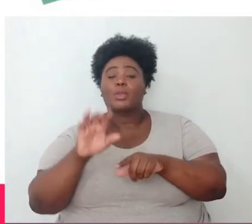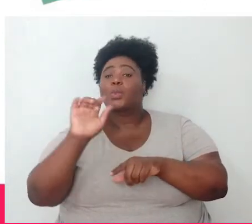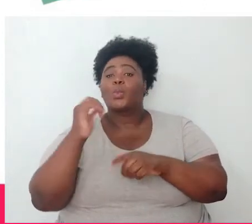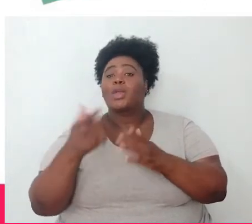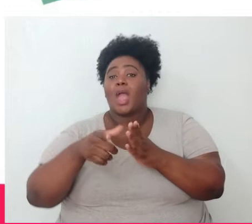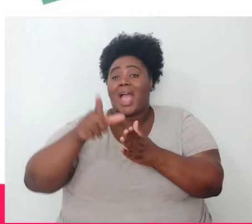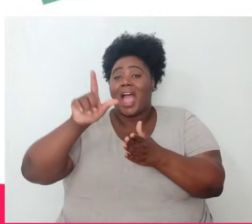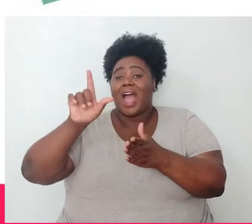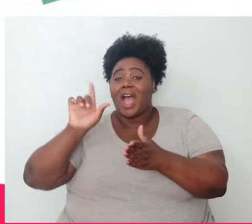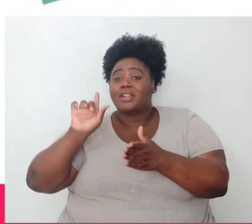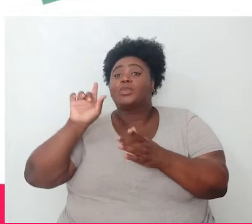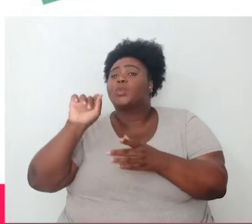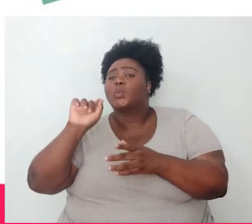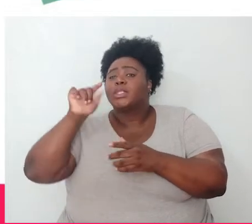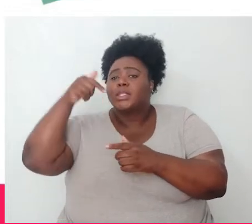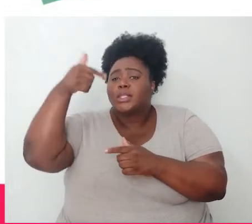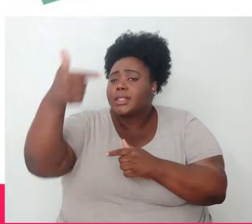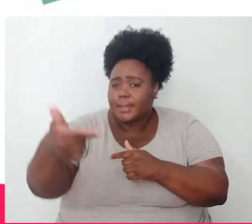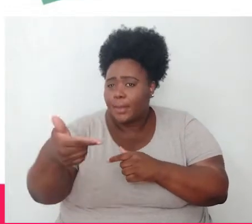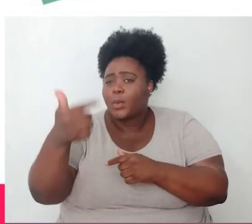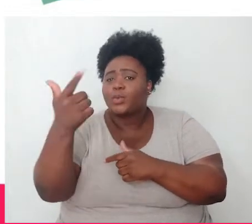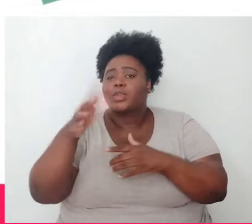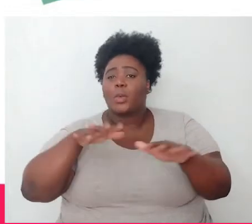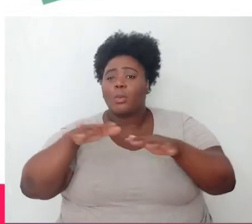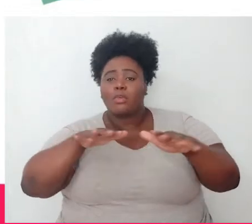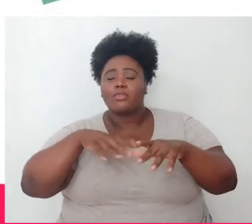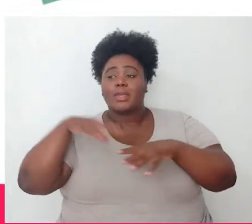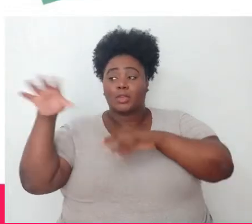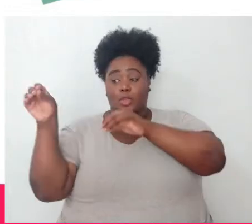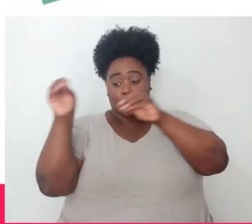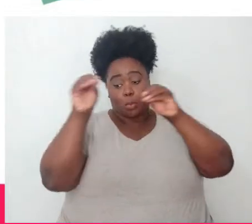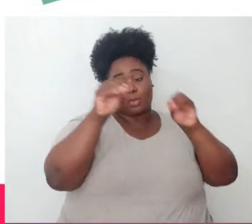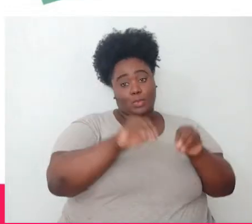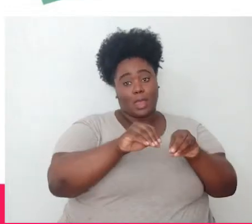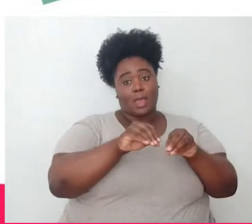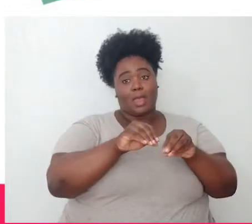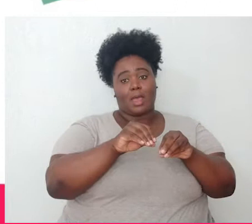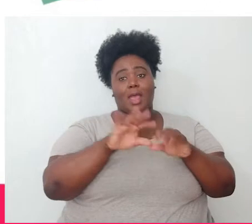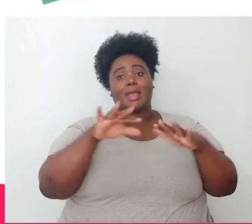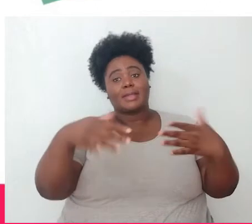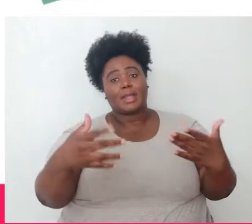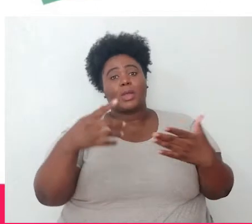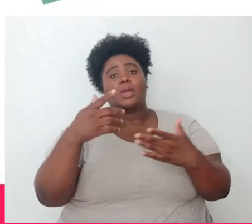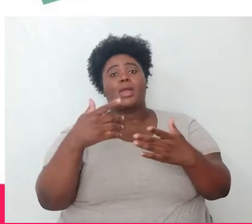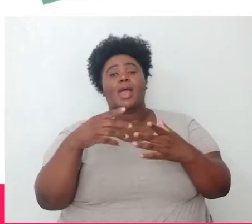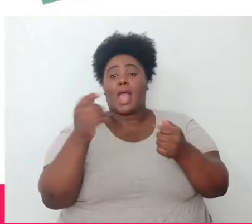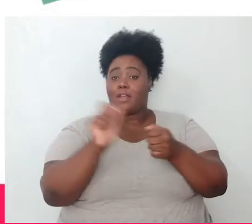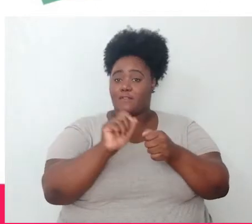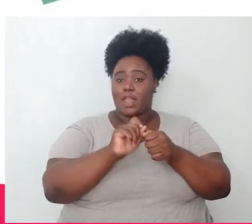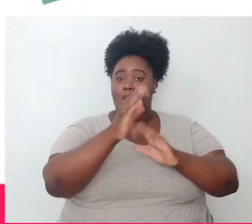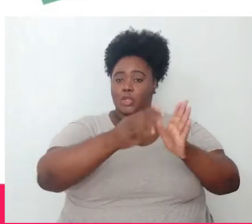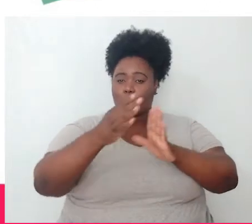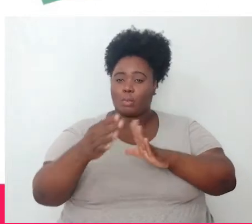veio antes e o que veio depois? Seu movimento de migração e aí sim a feitura, o